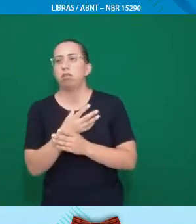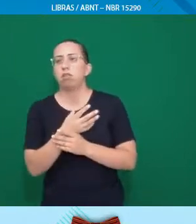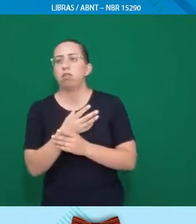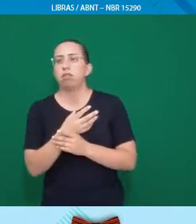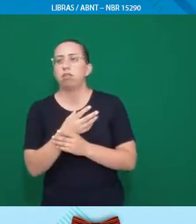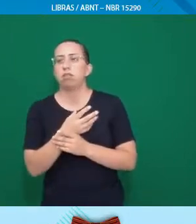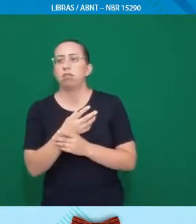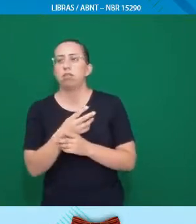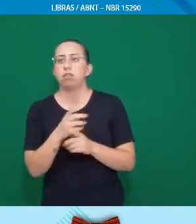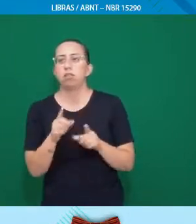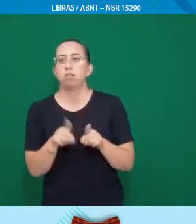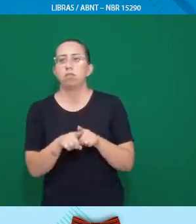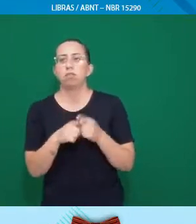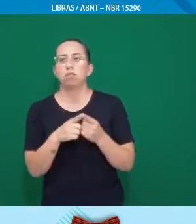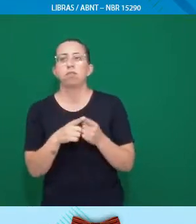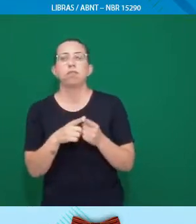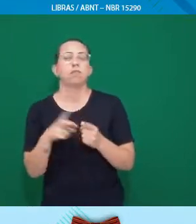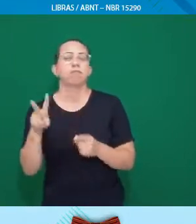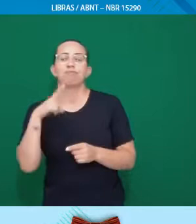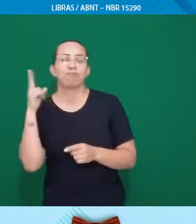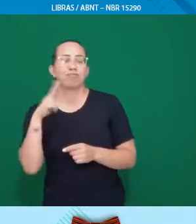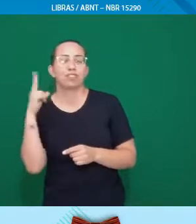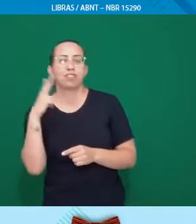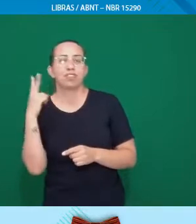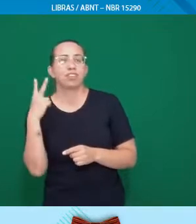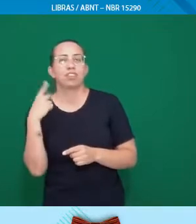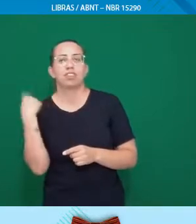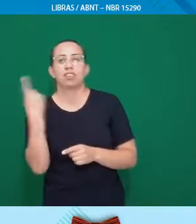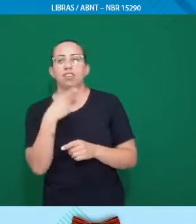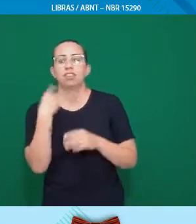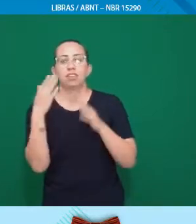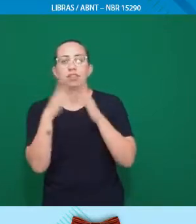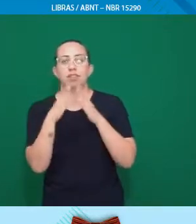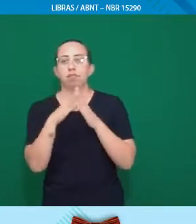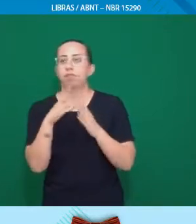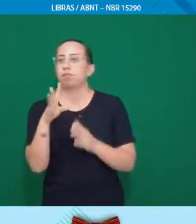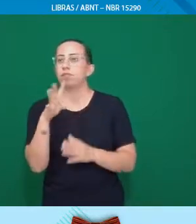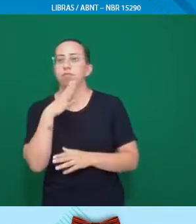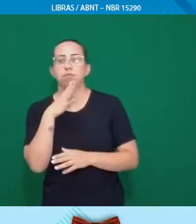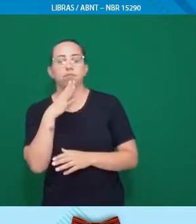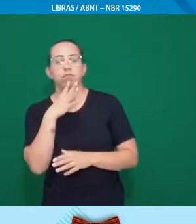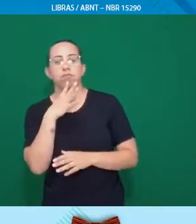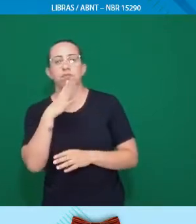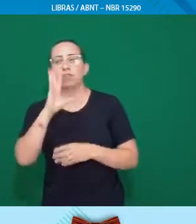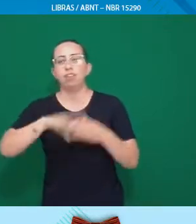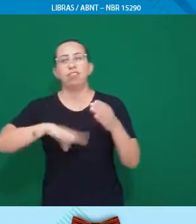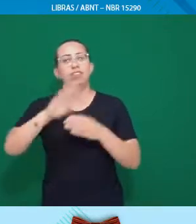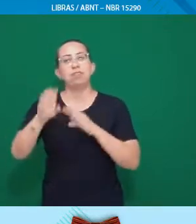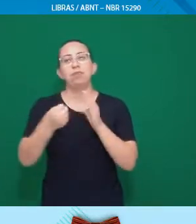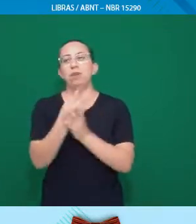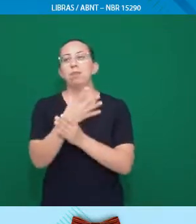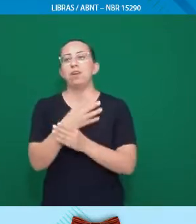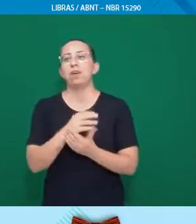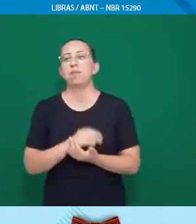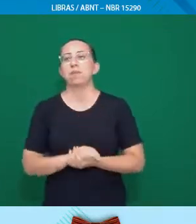namorado Campos Novos Ele foi vereador comigo nessa casa Oi e ele não conhece Campos Novos